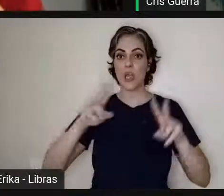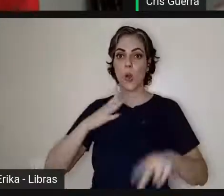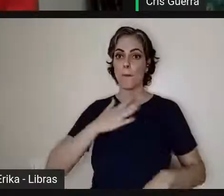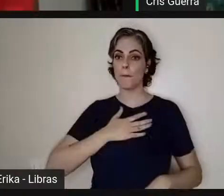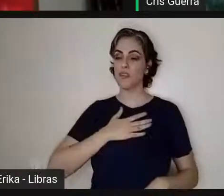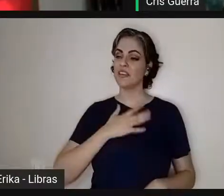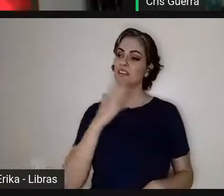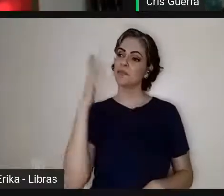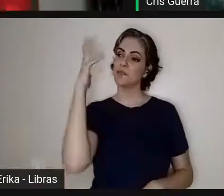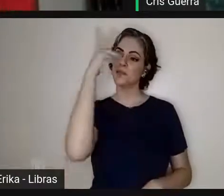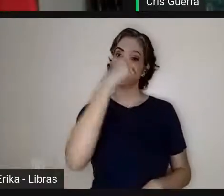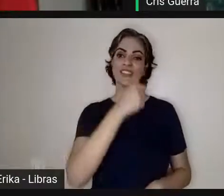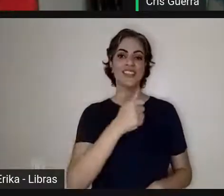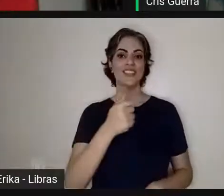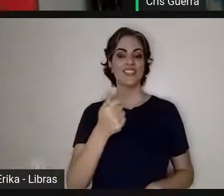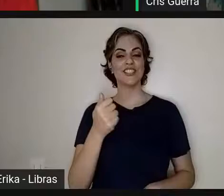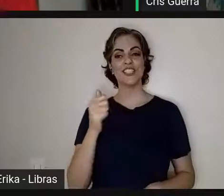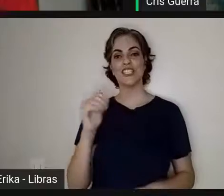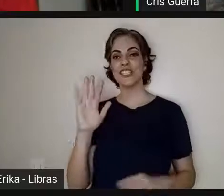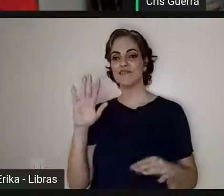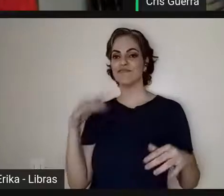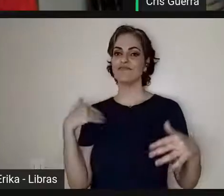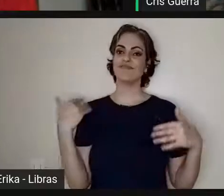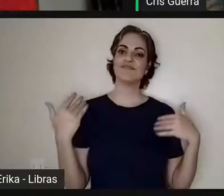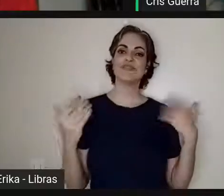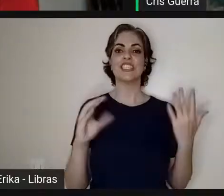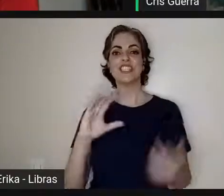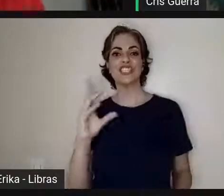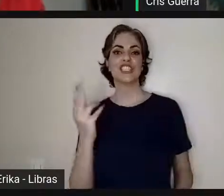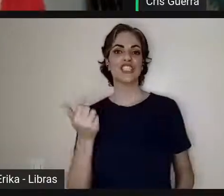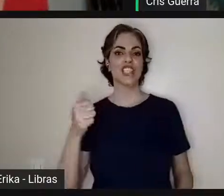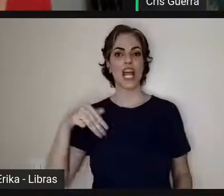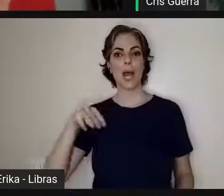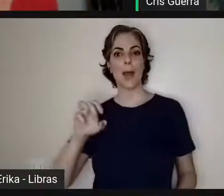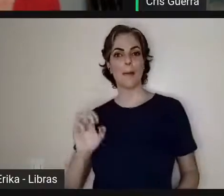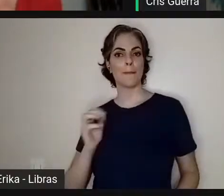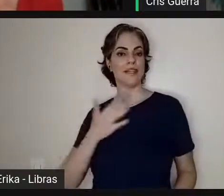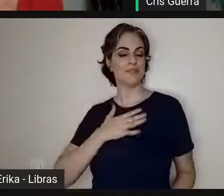charmoso, eu aprendi a colocar, a entender que